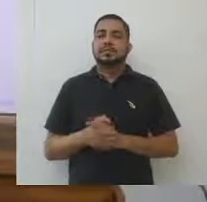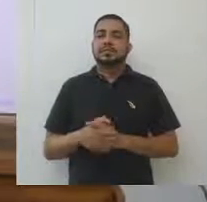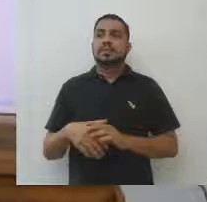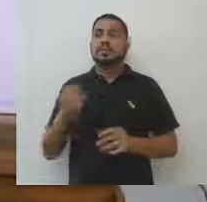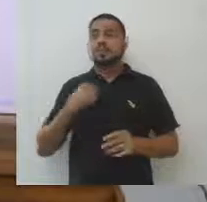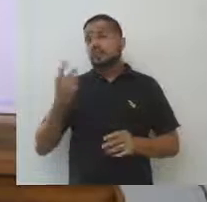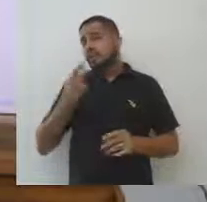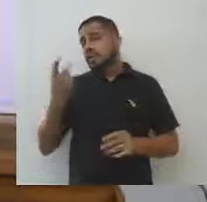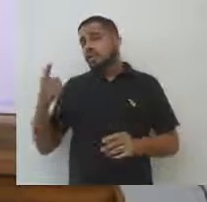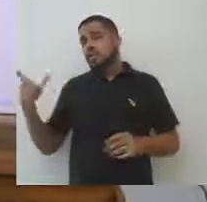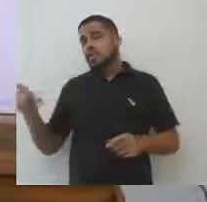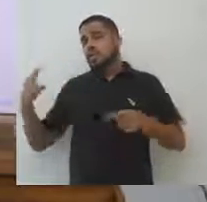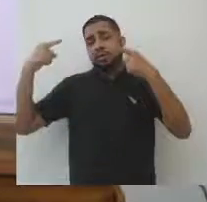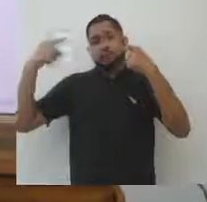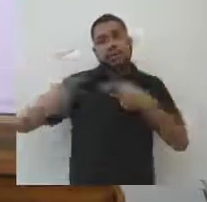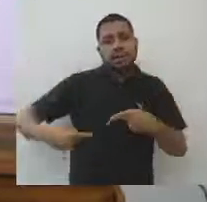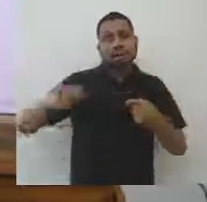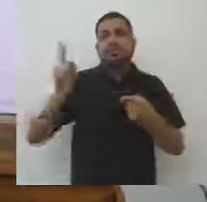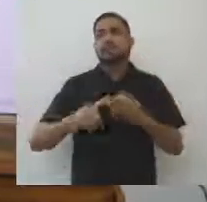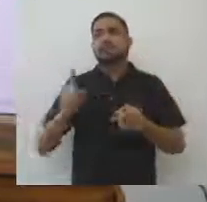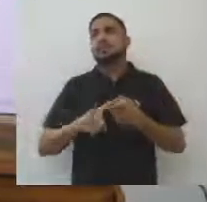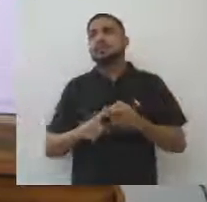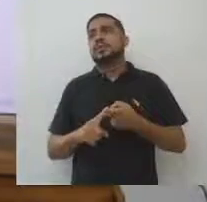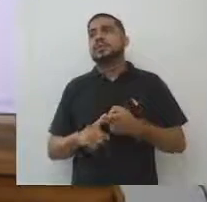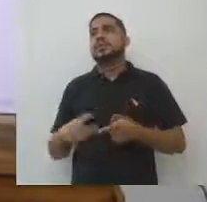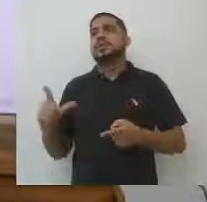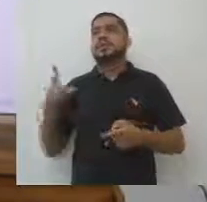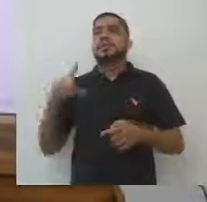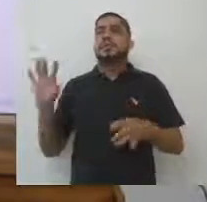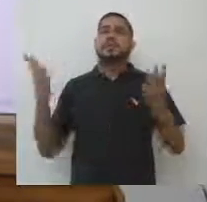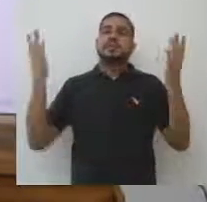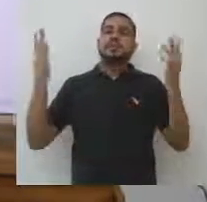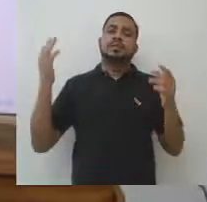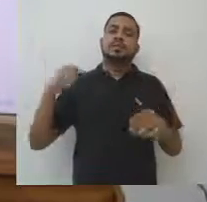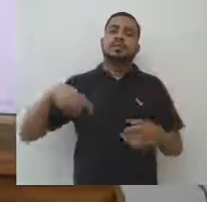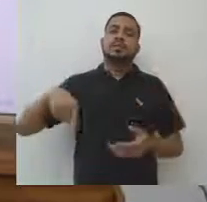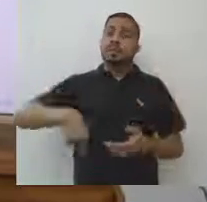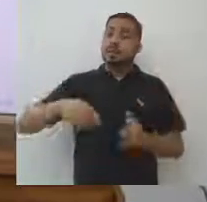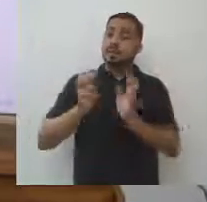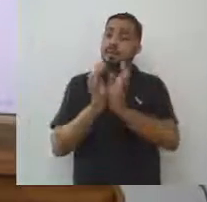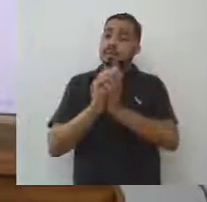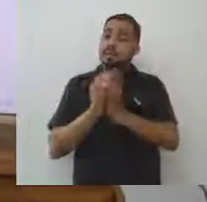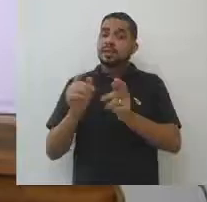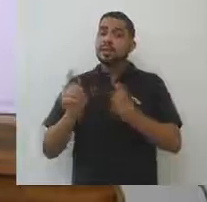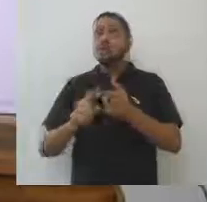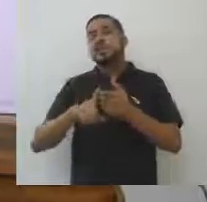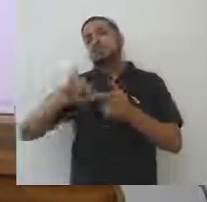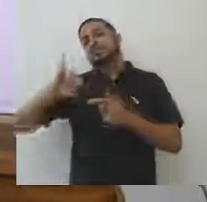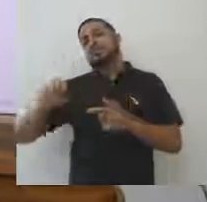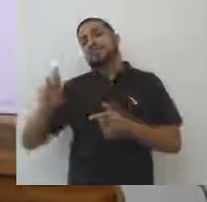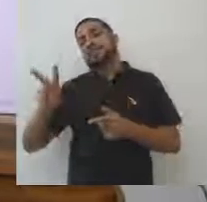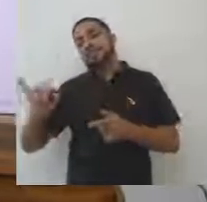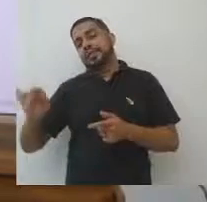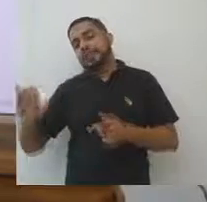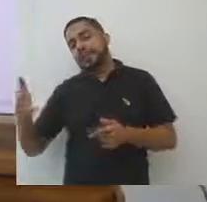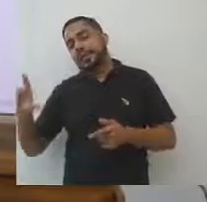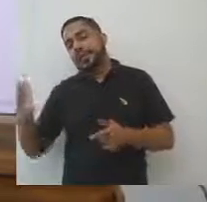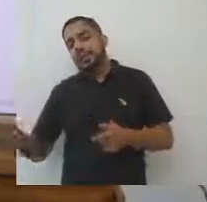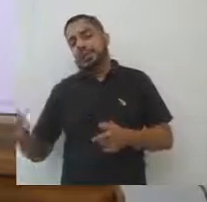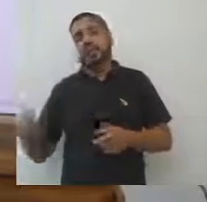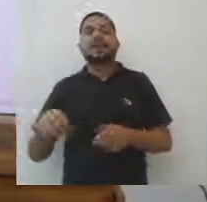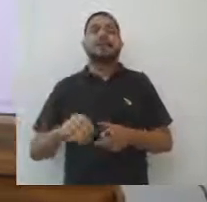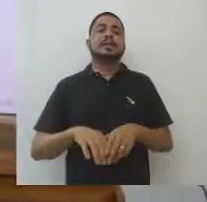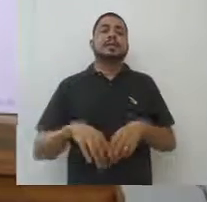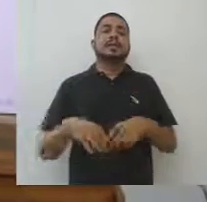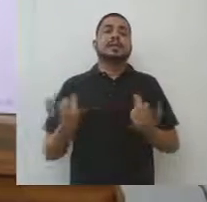Falei de outras competições aqui. Eu falei do Festival de Dança do Recife, falei do Festival de Joinville. São festivais que são